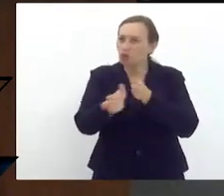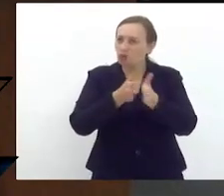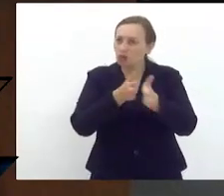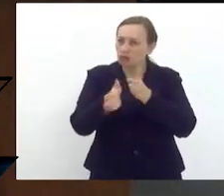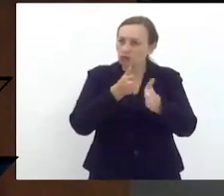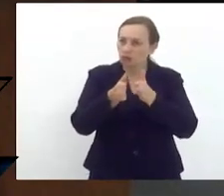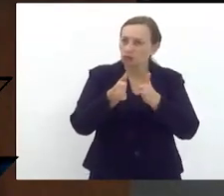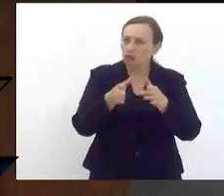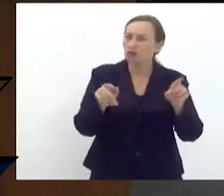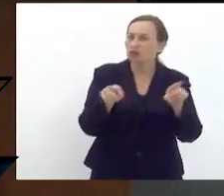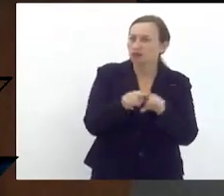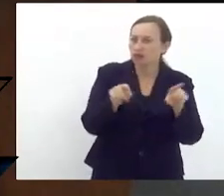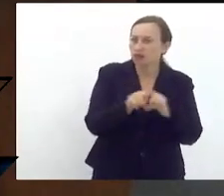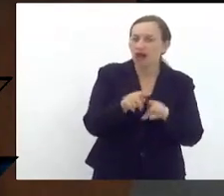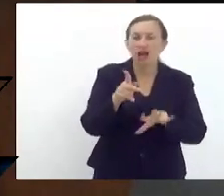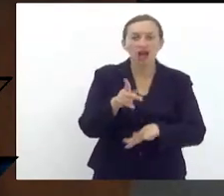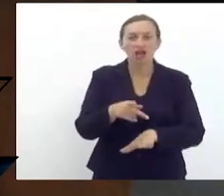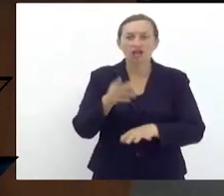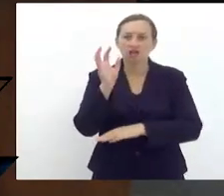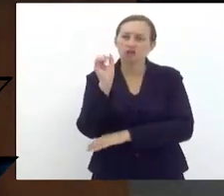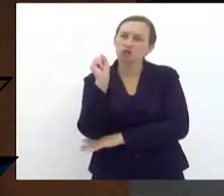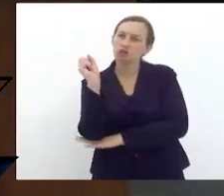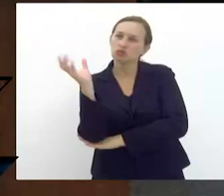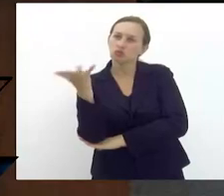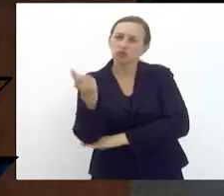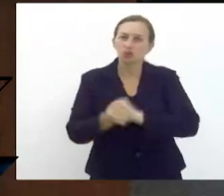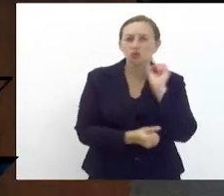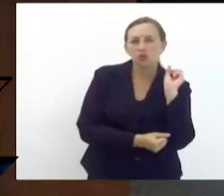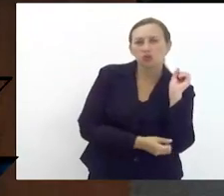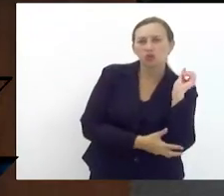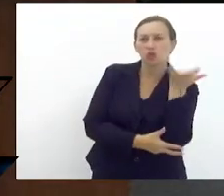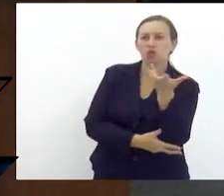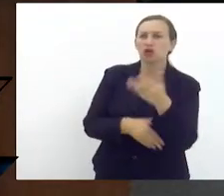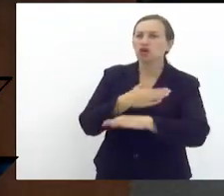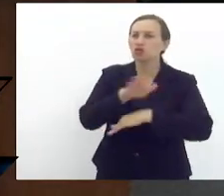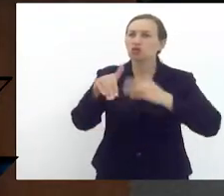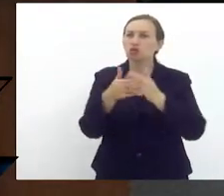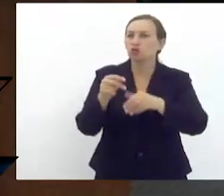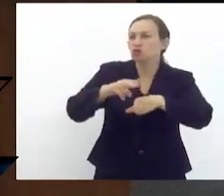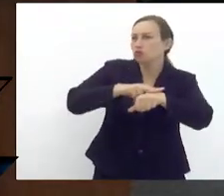quanto a fauna Flora e todo o bioma